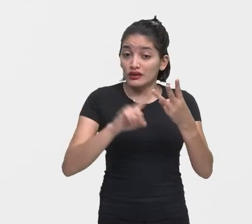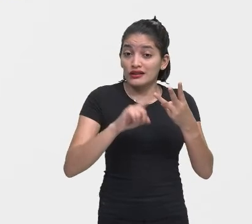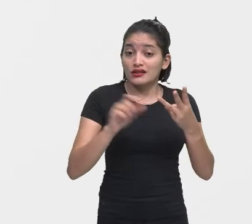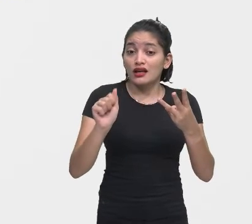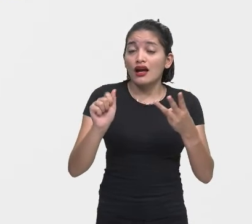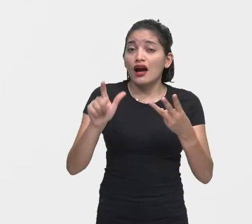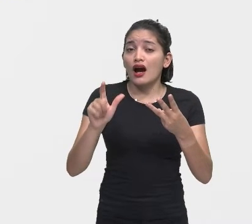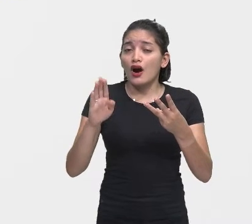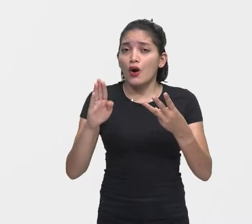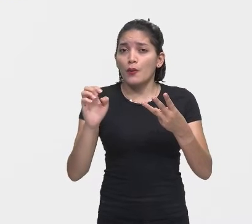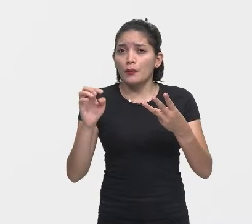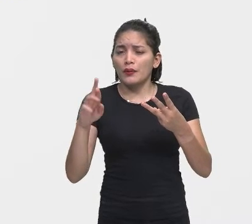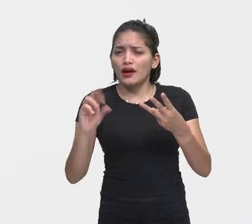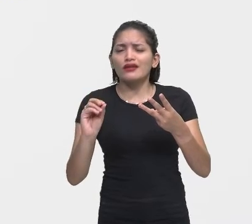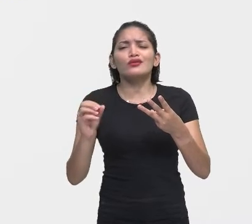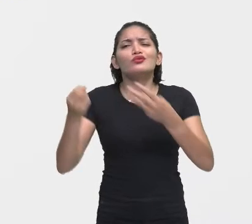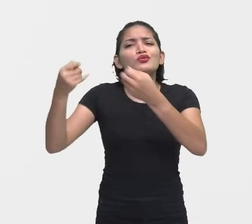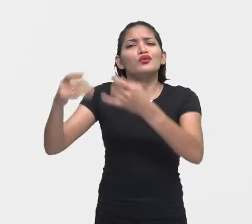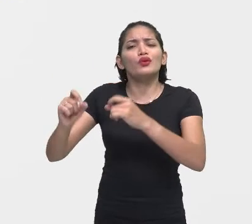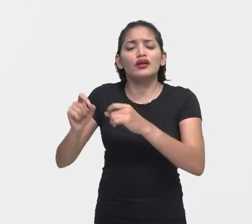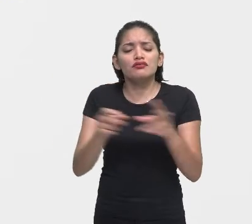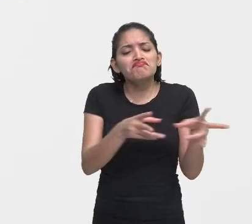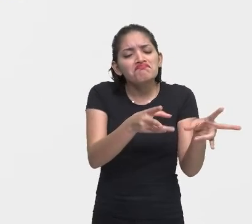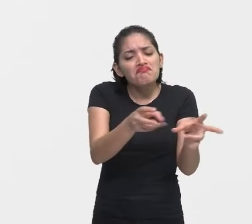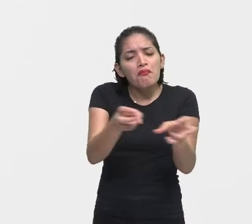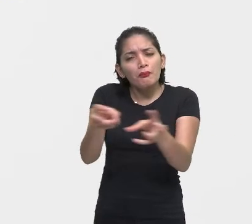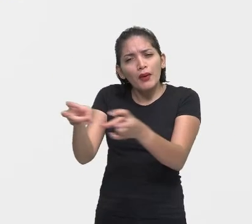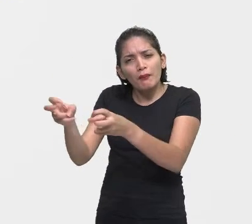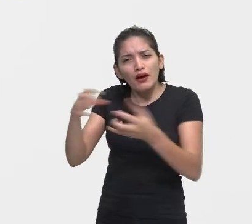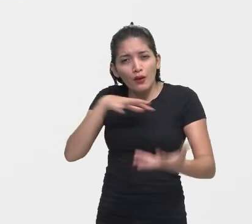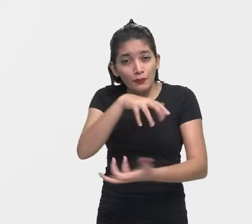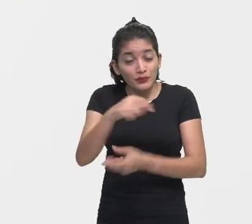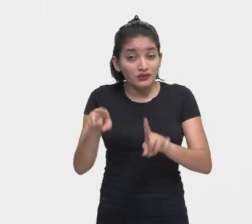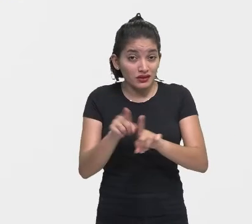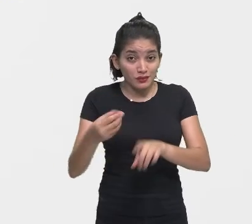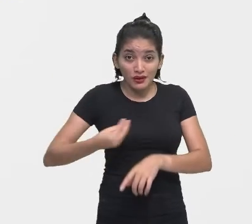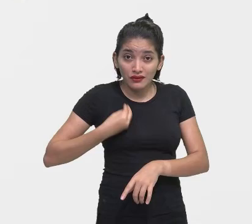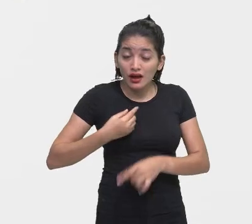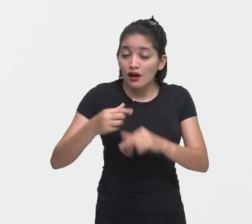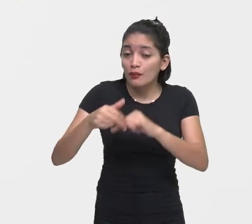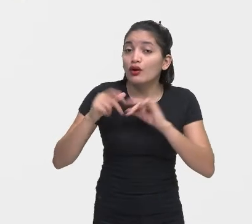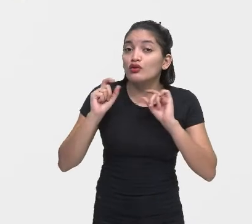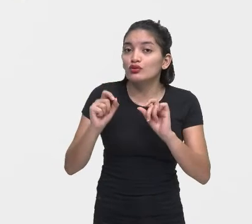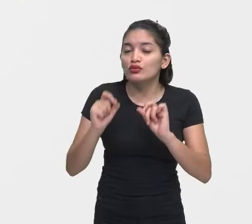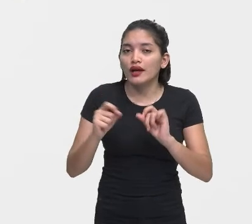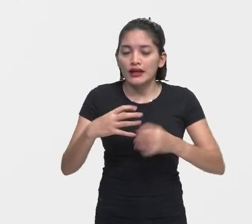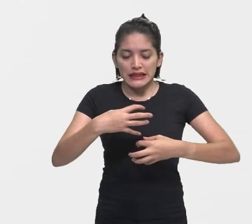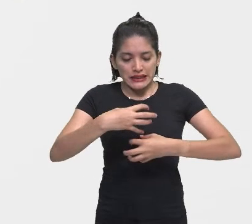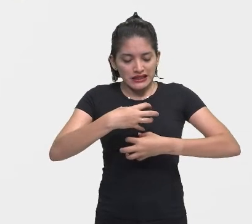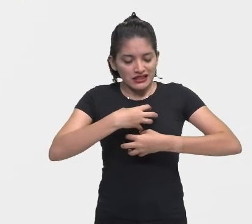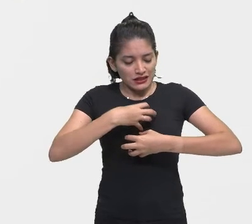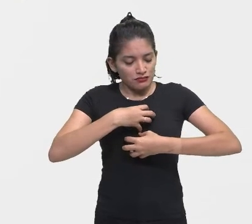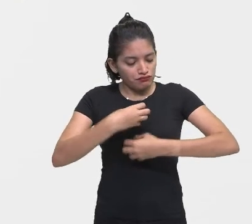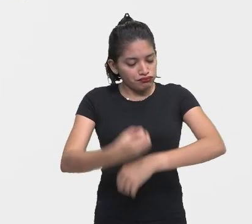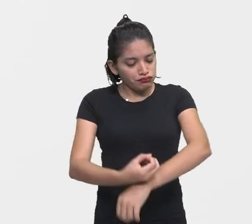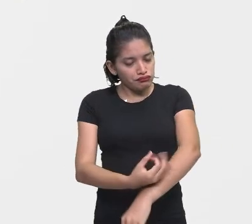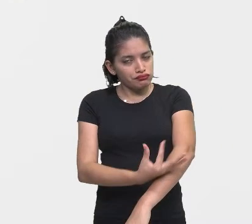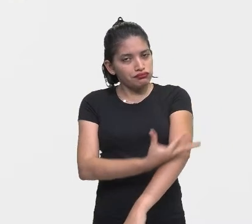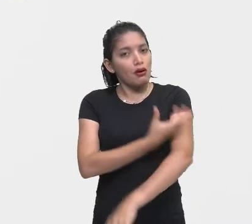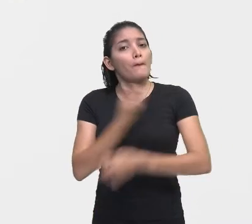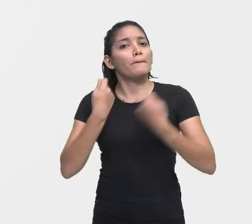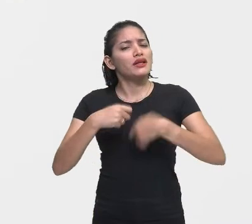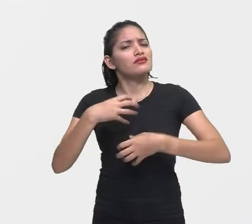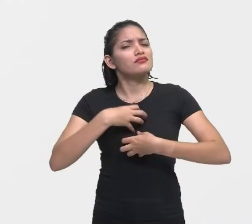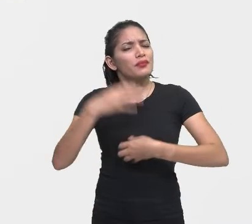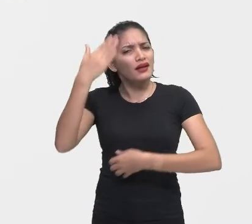vai dizer que a gente só percebe o mundo, só percebe a vida por meio dos sentidos. Nós precisamos do